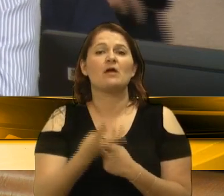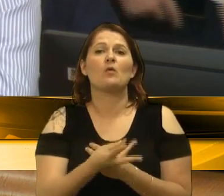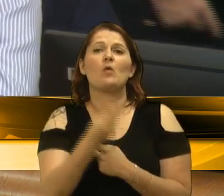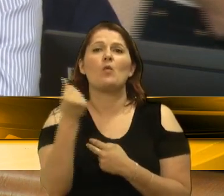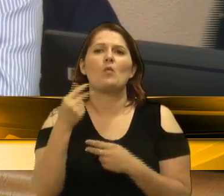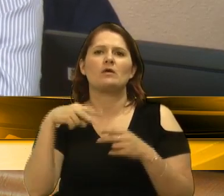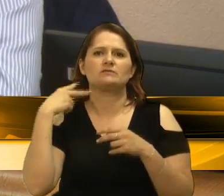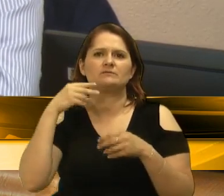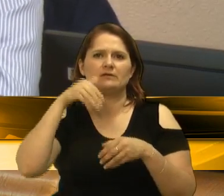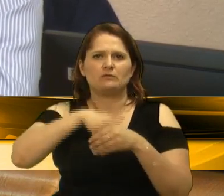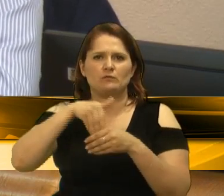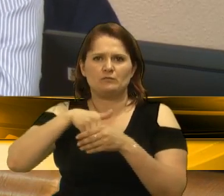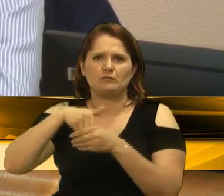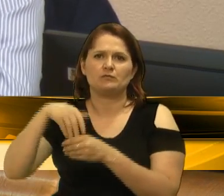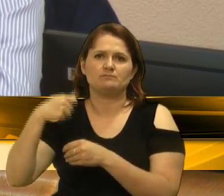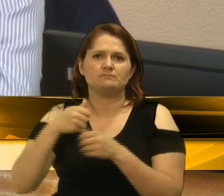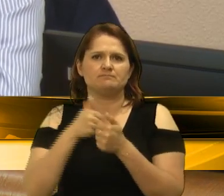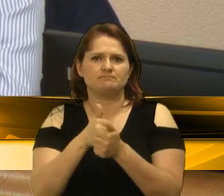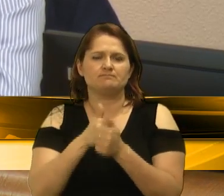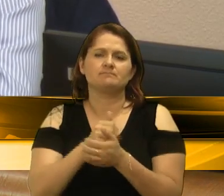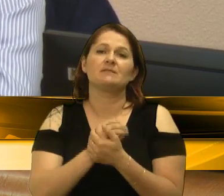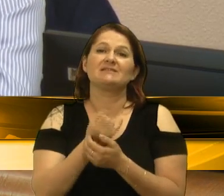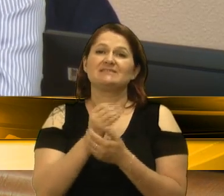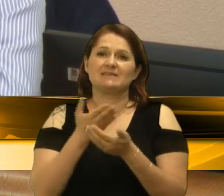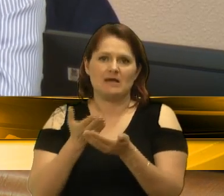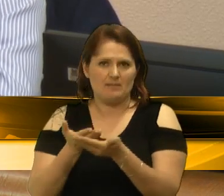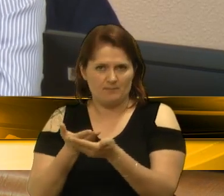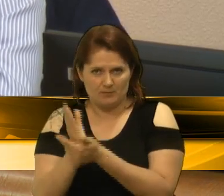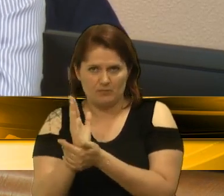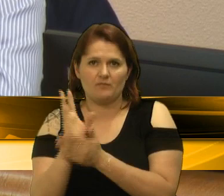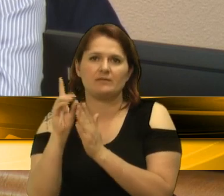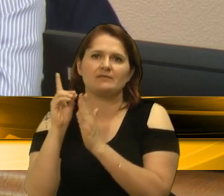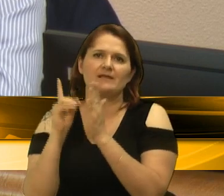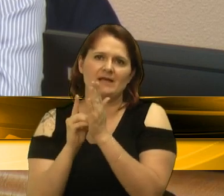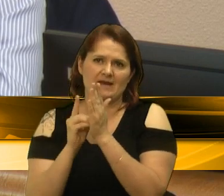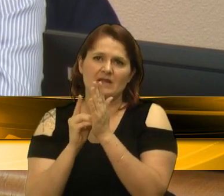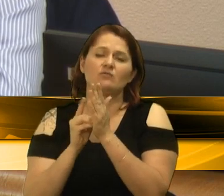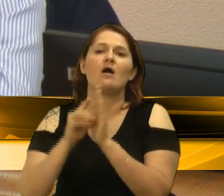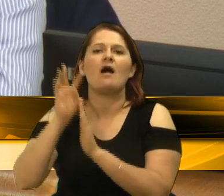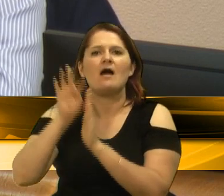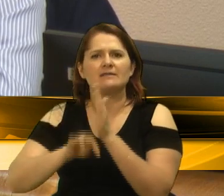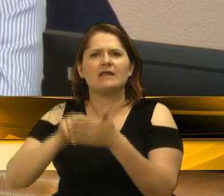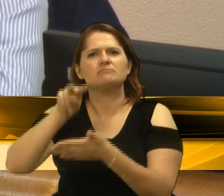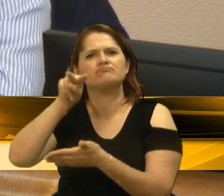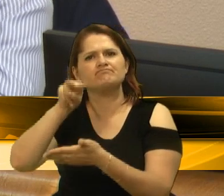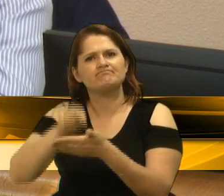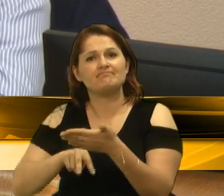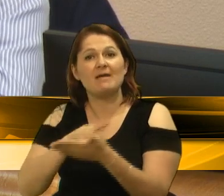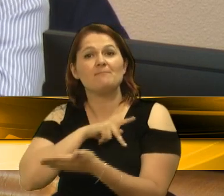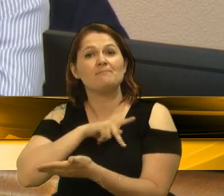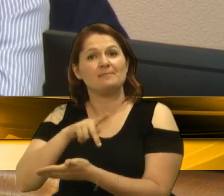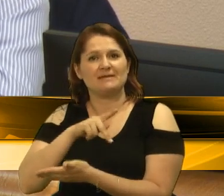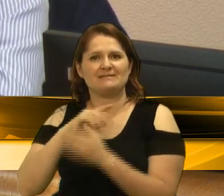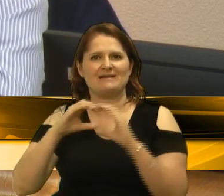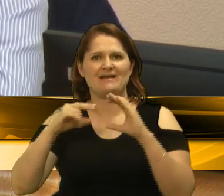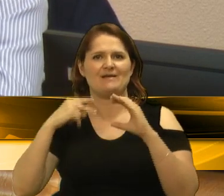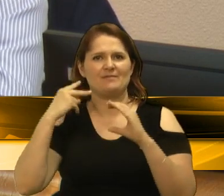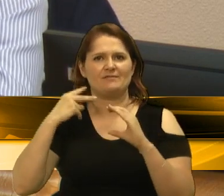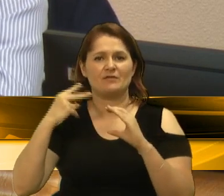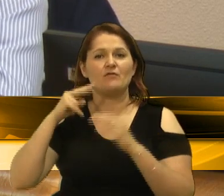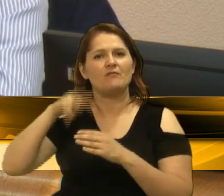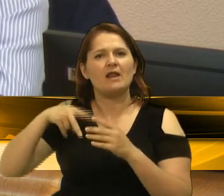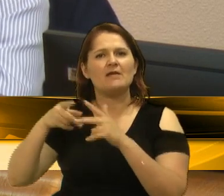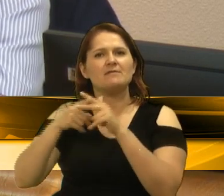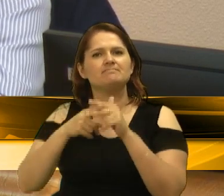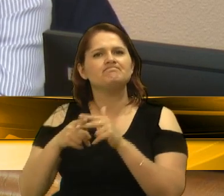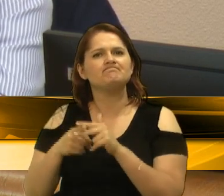simples. 6. Revisão. Se aprovado o projeto de decreto legislativo, a redação será revisada, o presidente da Câmara promulgará e determinará a